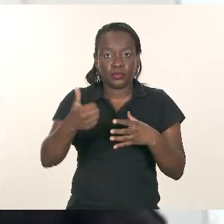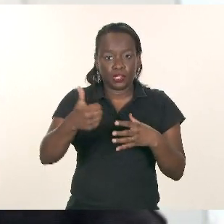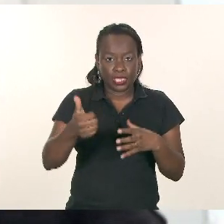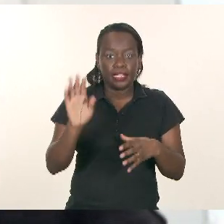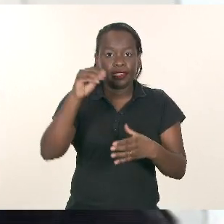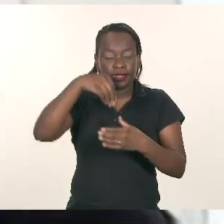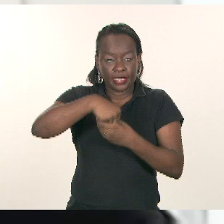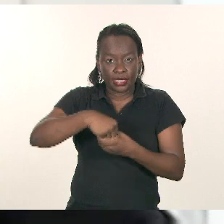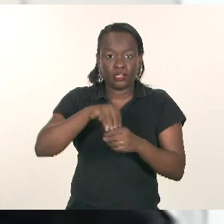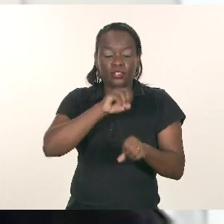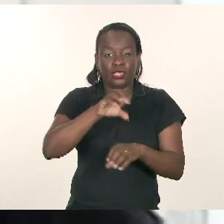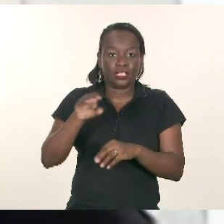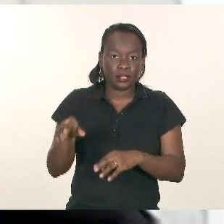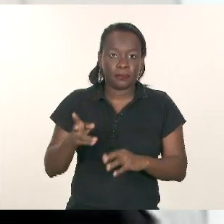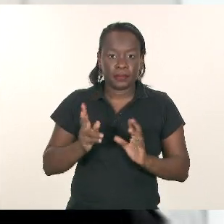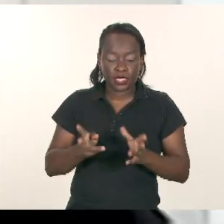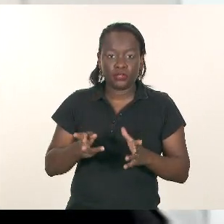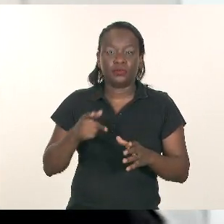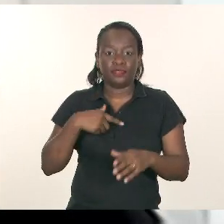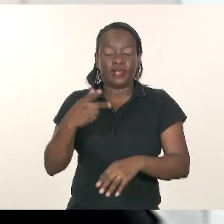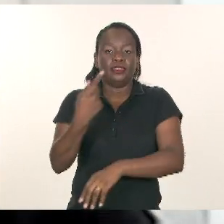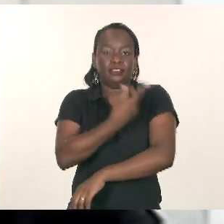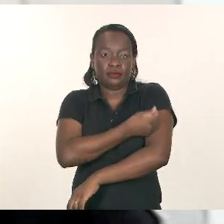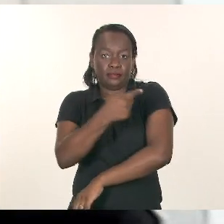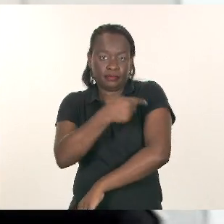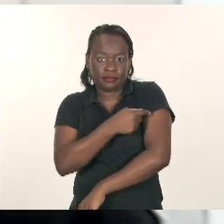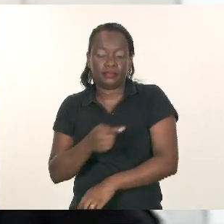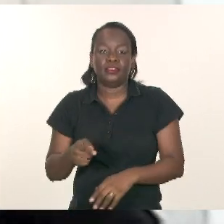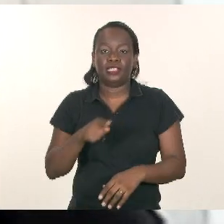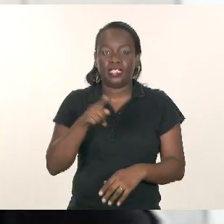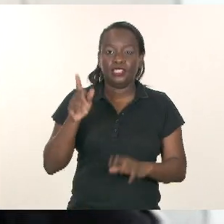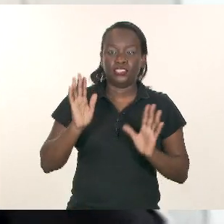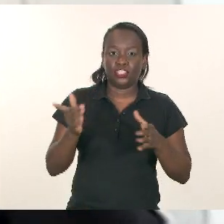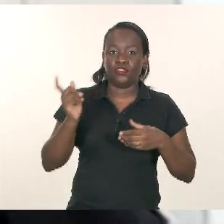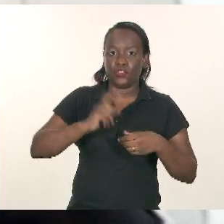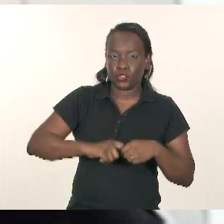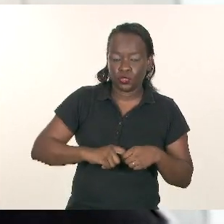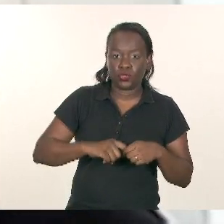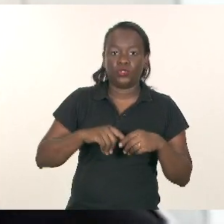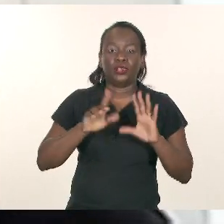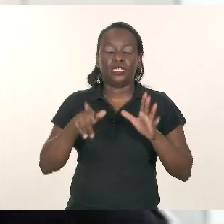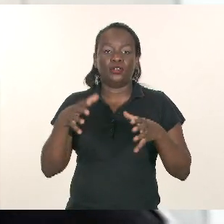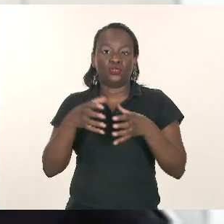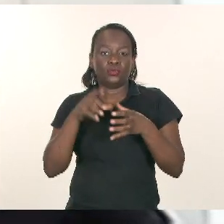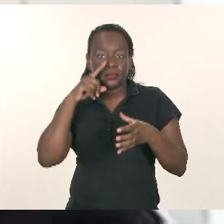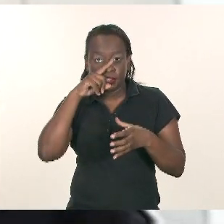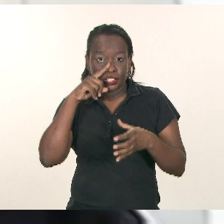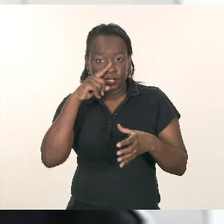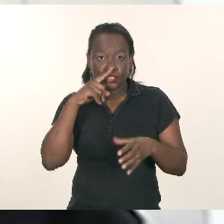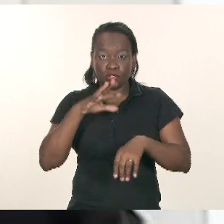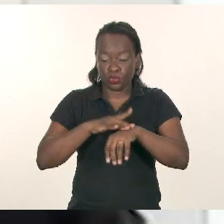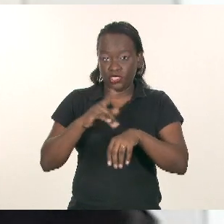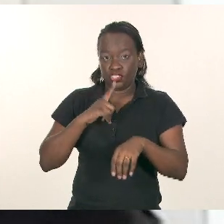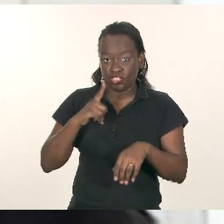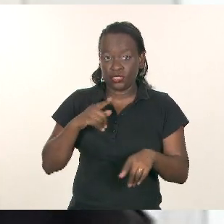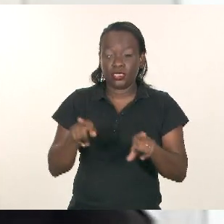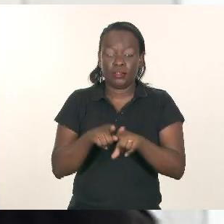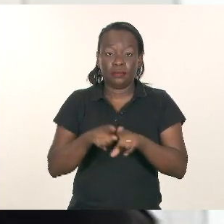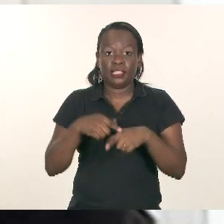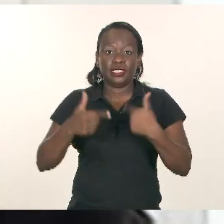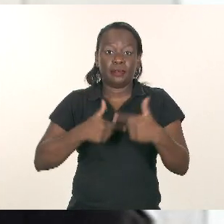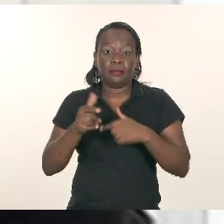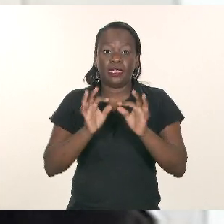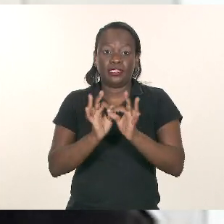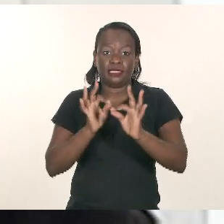dentro da própria educação a serem imunizados, né? Aqueles que já voltaram, aqueles que são dos grupos de risco e aqueles que estão em trabalho remoto